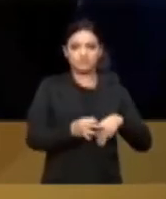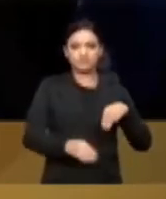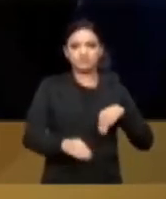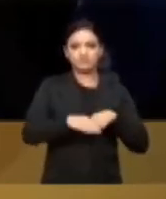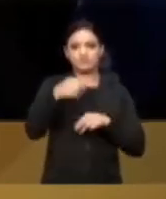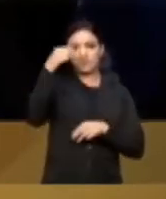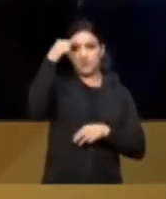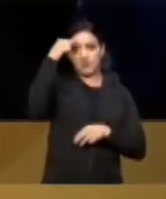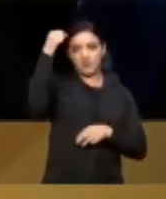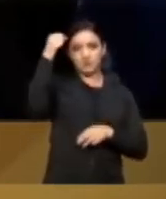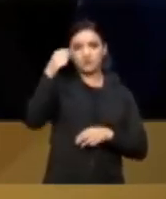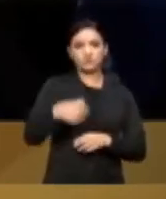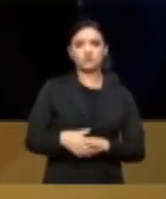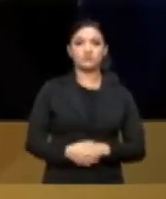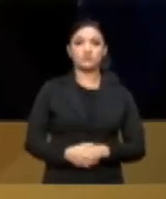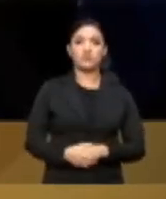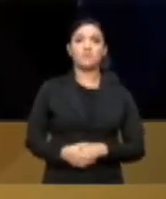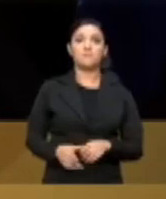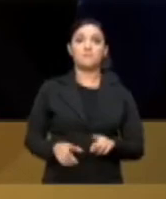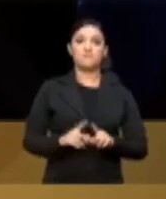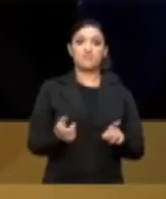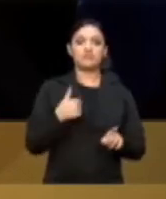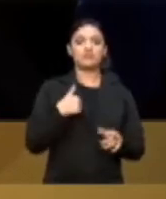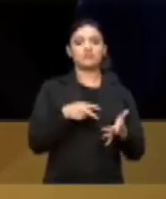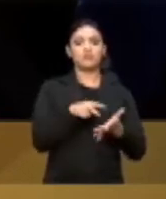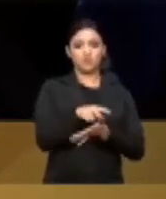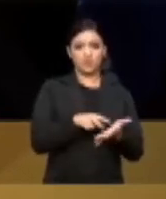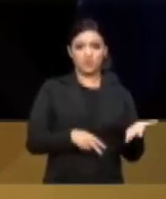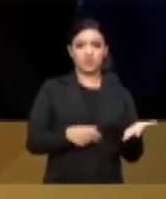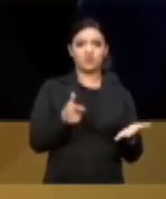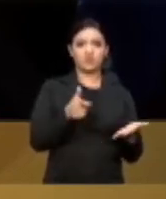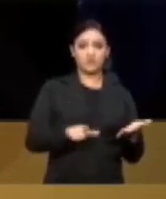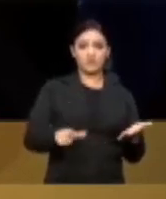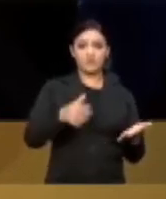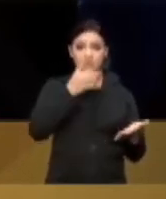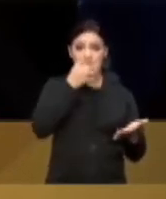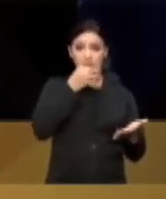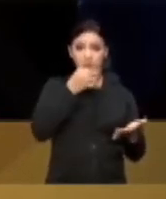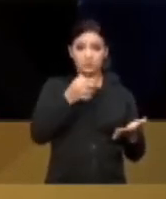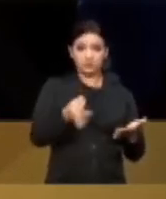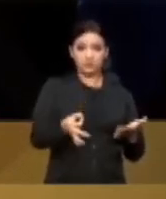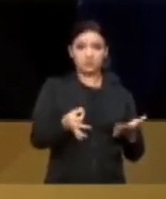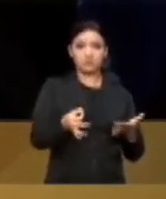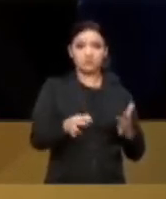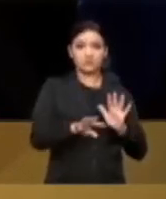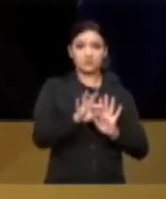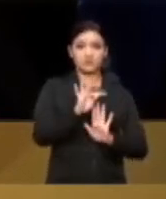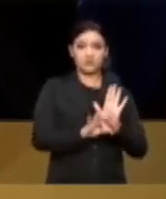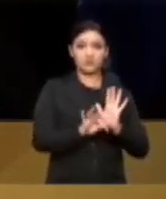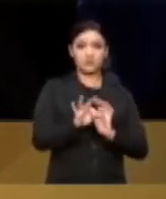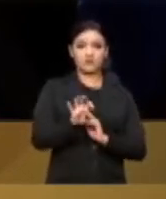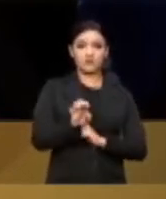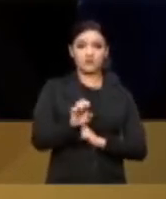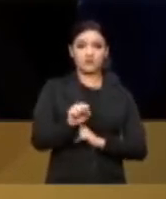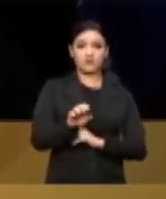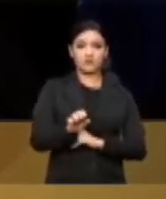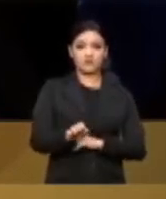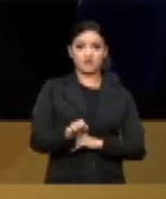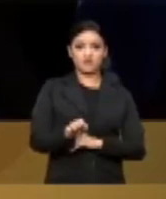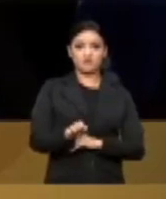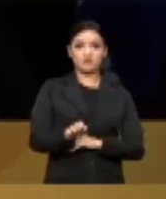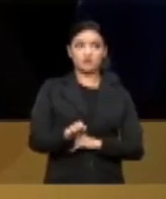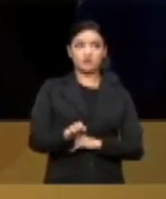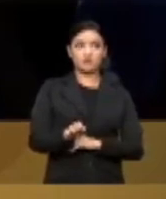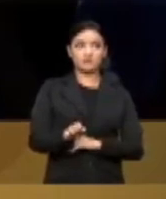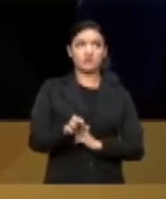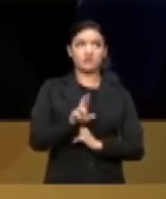Barroso para reler a sugestão de fixação da tese para a